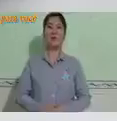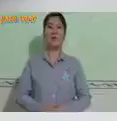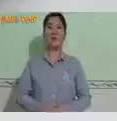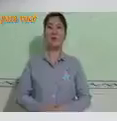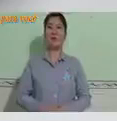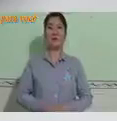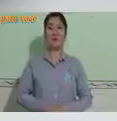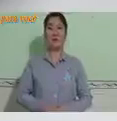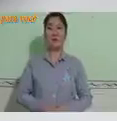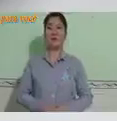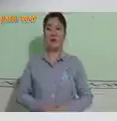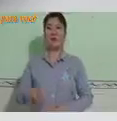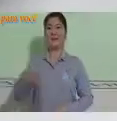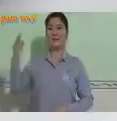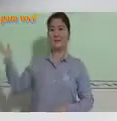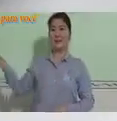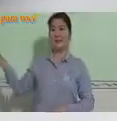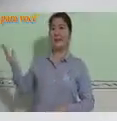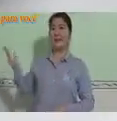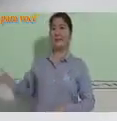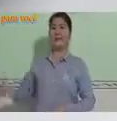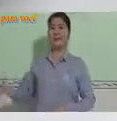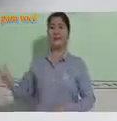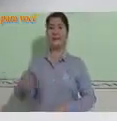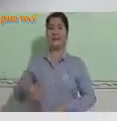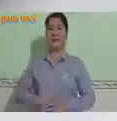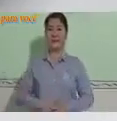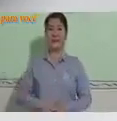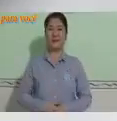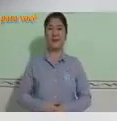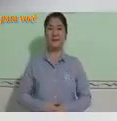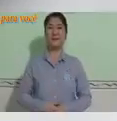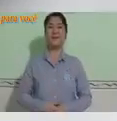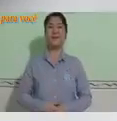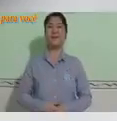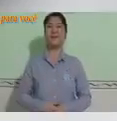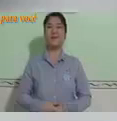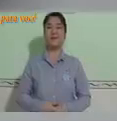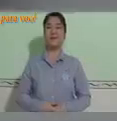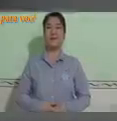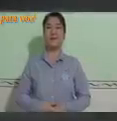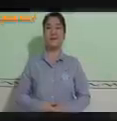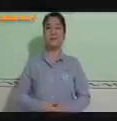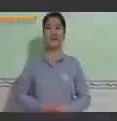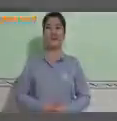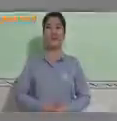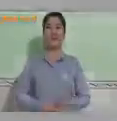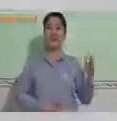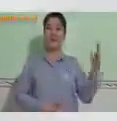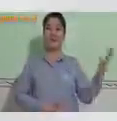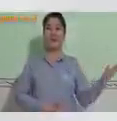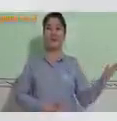A cirurgia para a síndrome do túnel do carpo é feita para liberar o nervo que está sendo pressionado na região do punho,